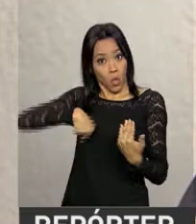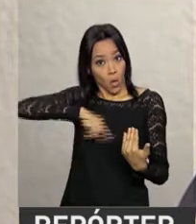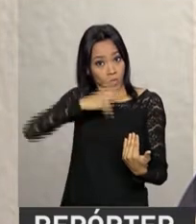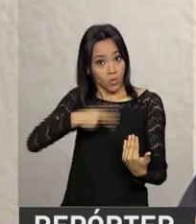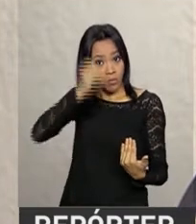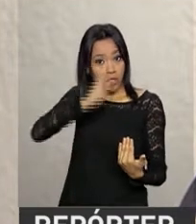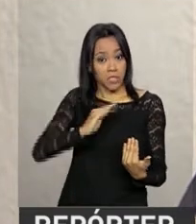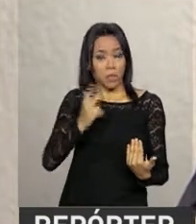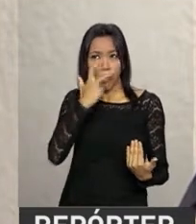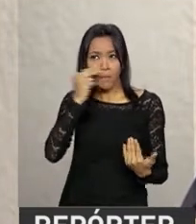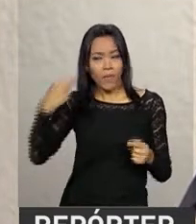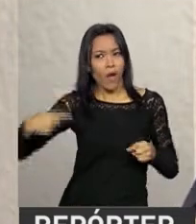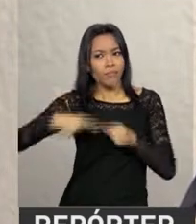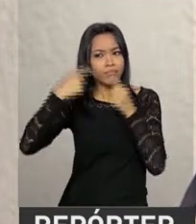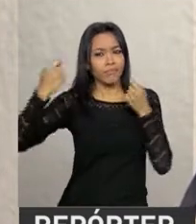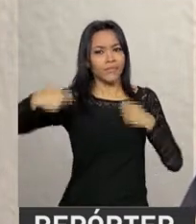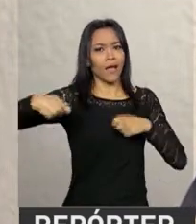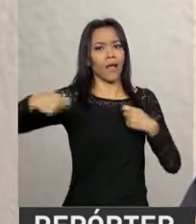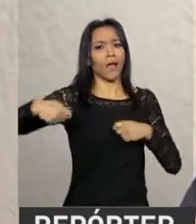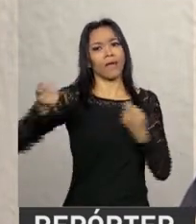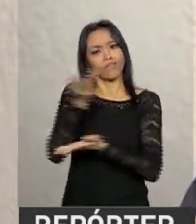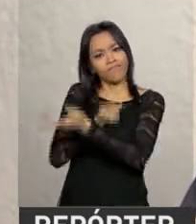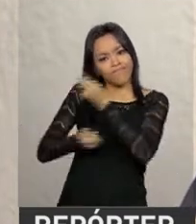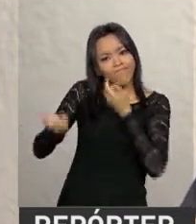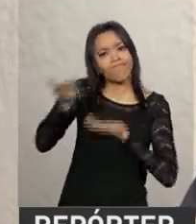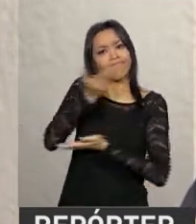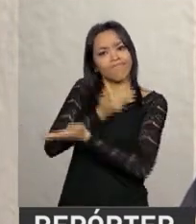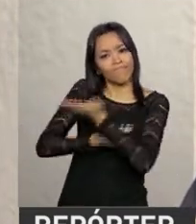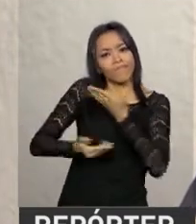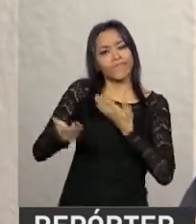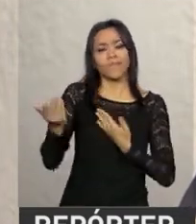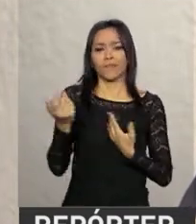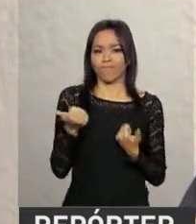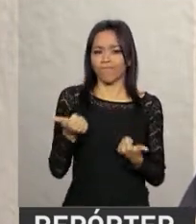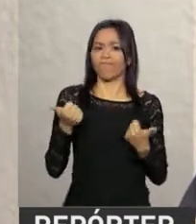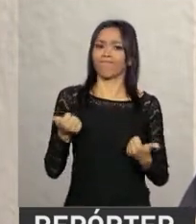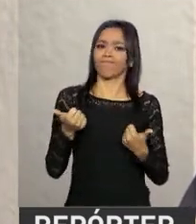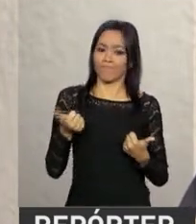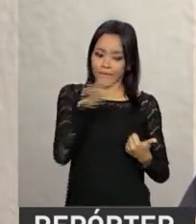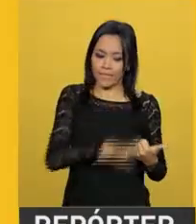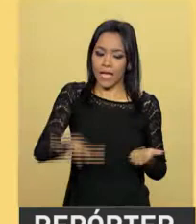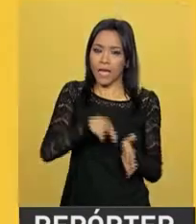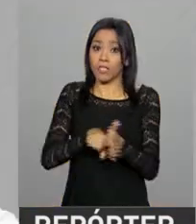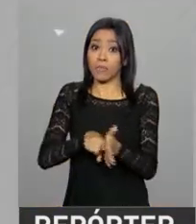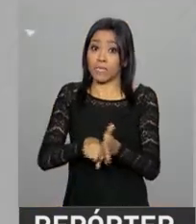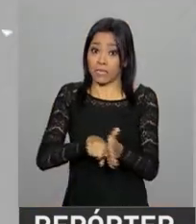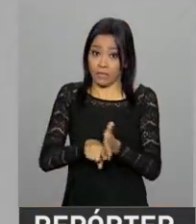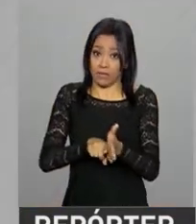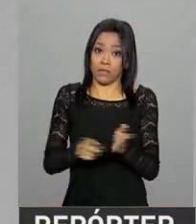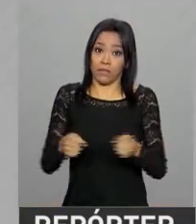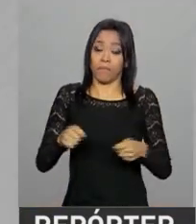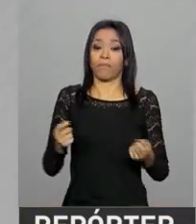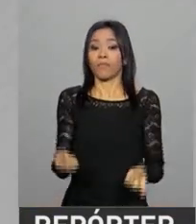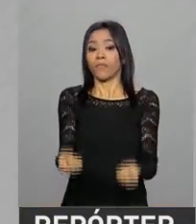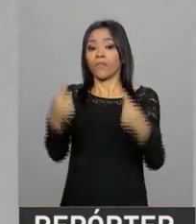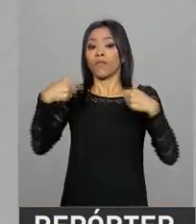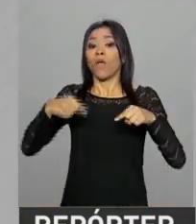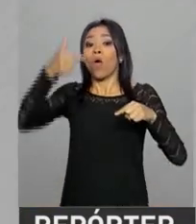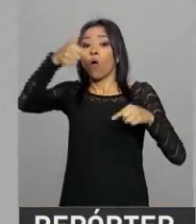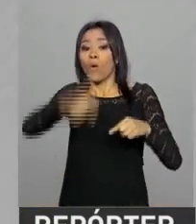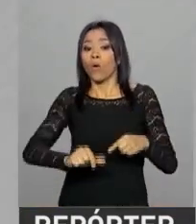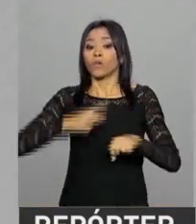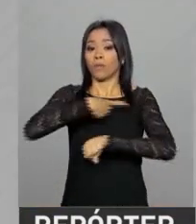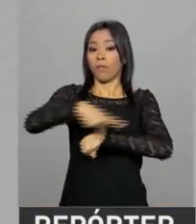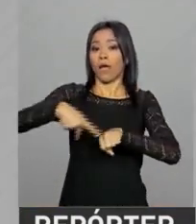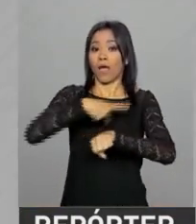interesse comum e onde pode haver uma cooperação ea sinergia muito forte na área de pesquisa e inovação outra escala do ministro